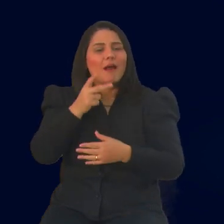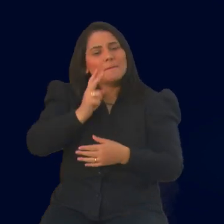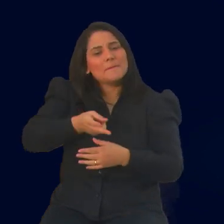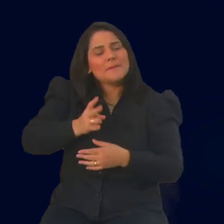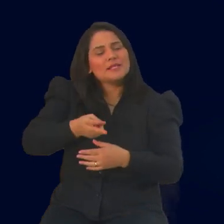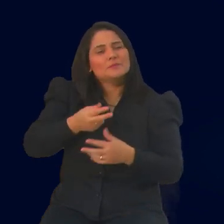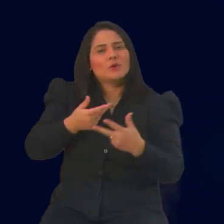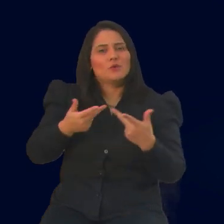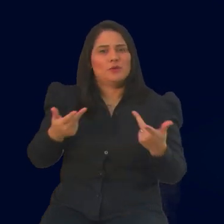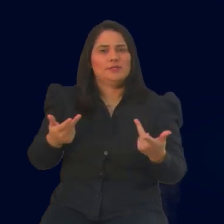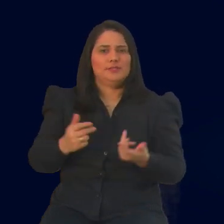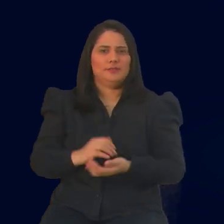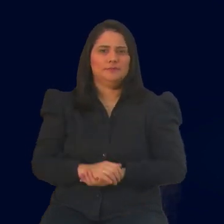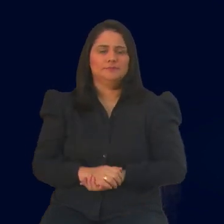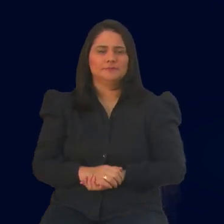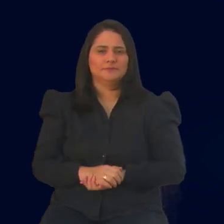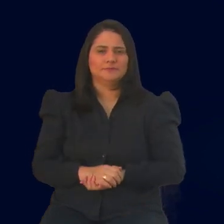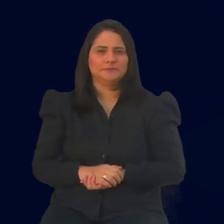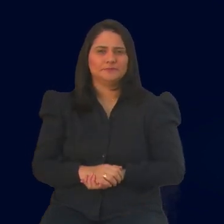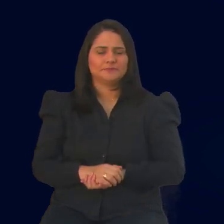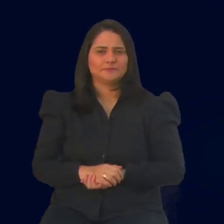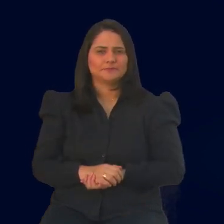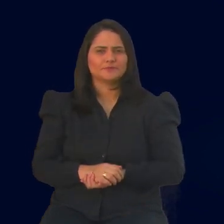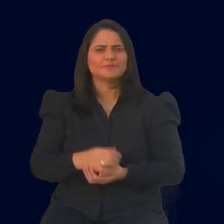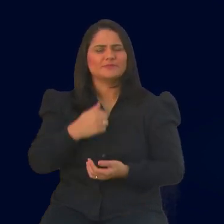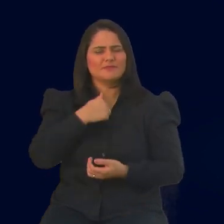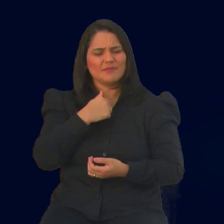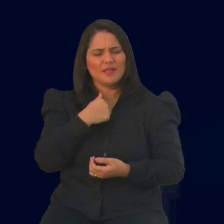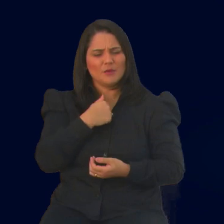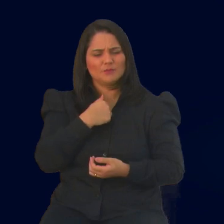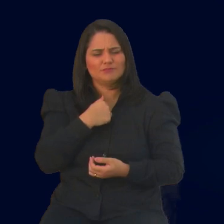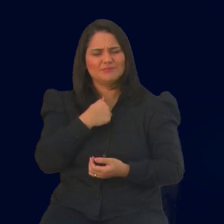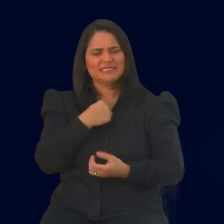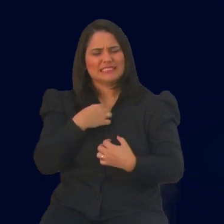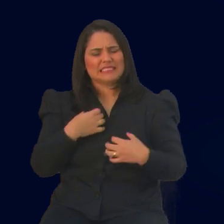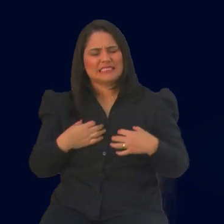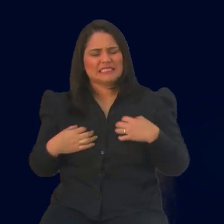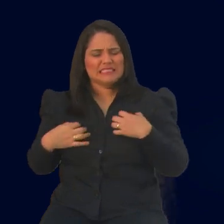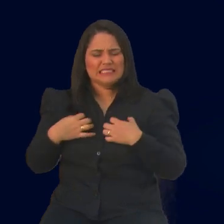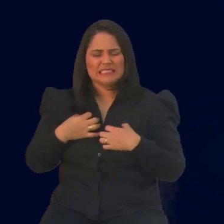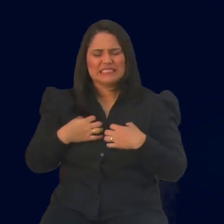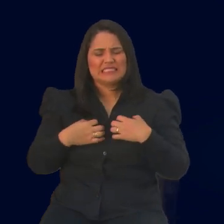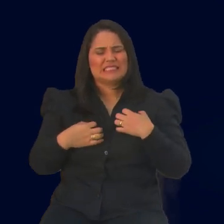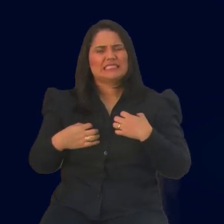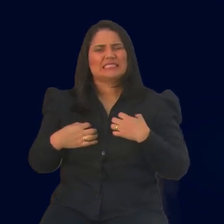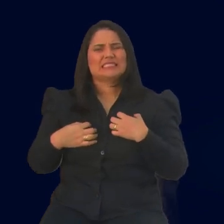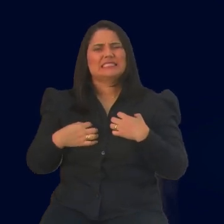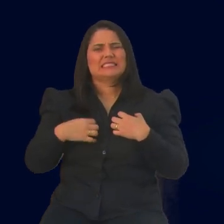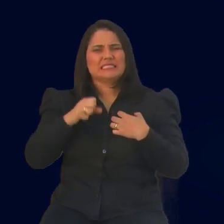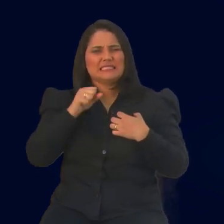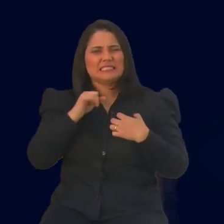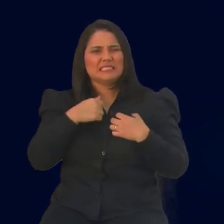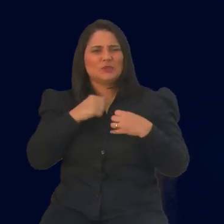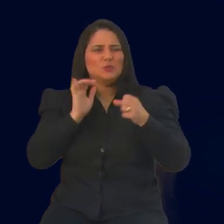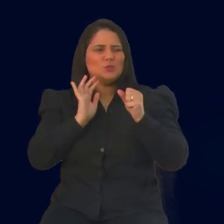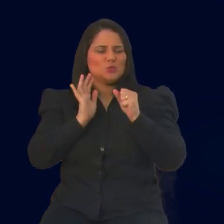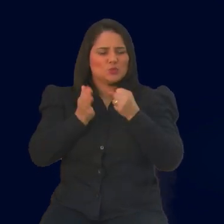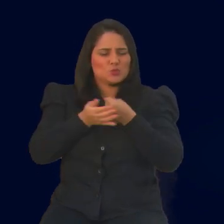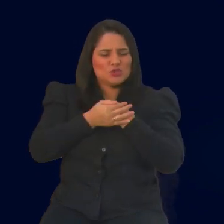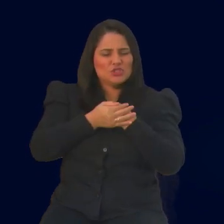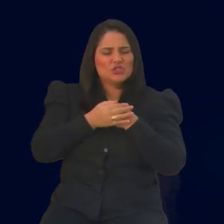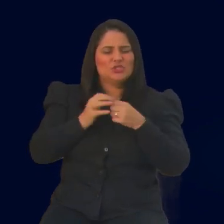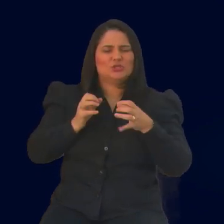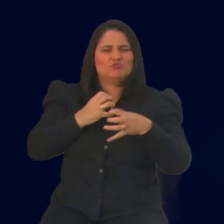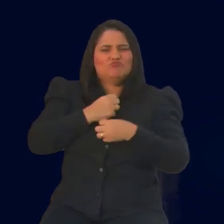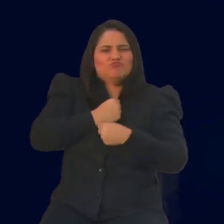coisa. Porque quando eu estava angustiada e eu trancava e guardava e